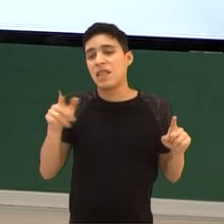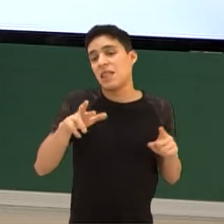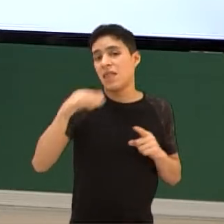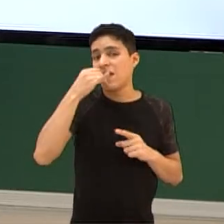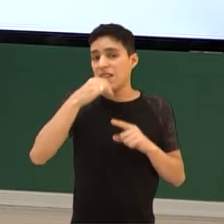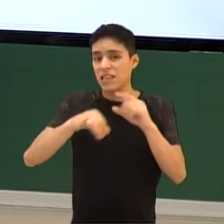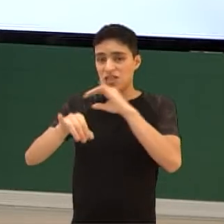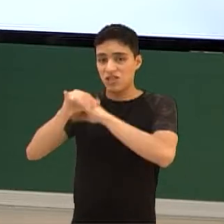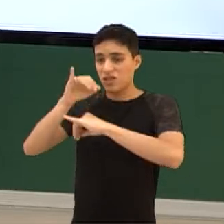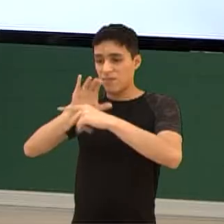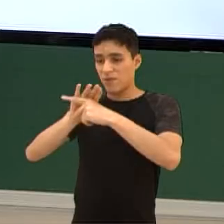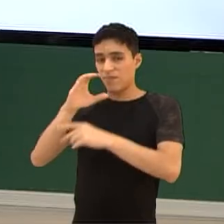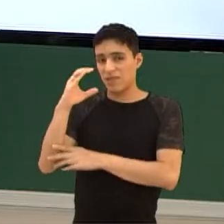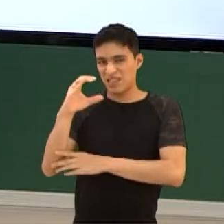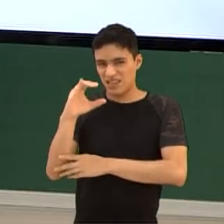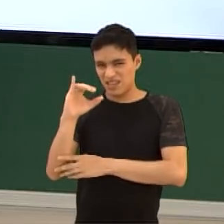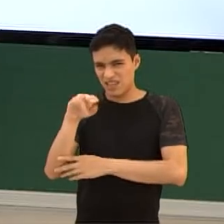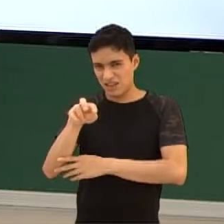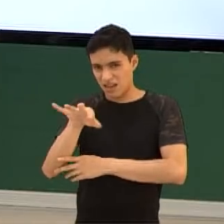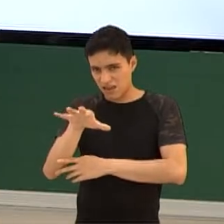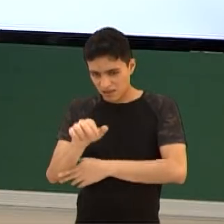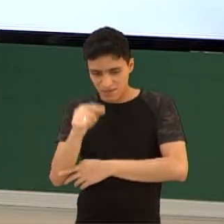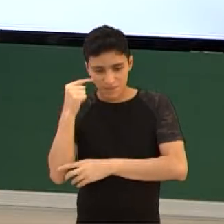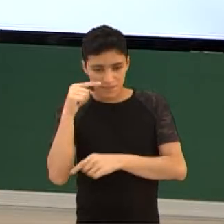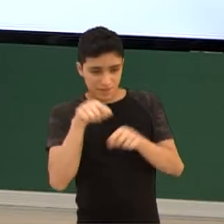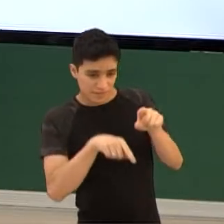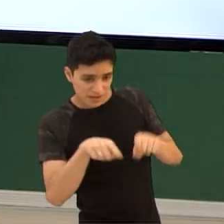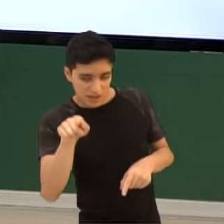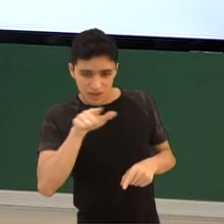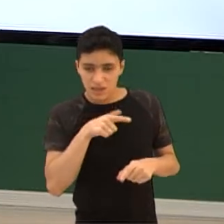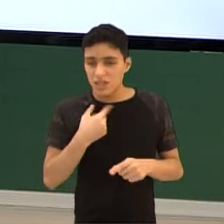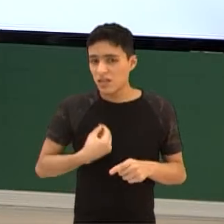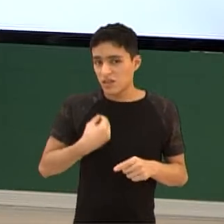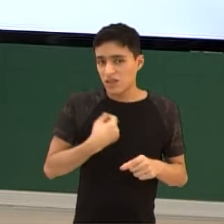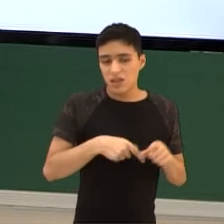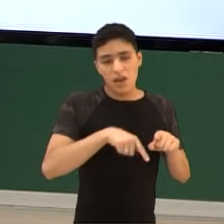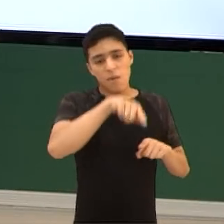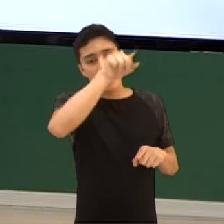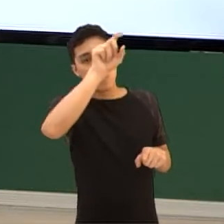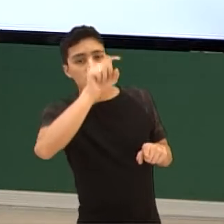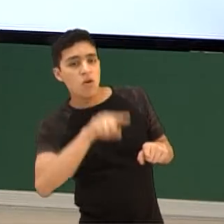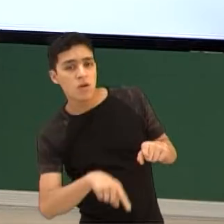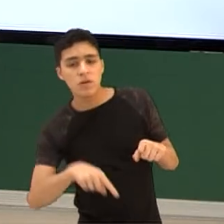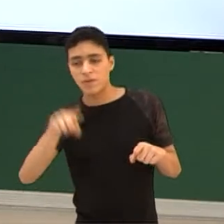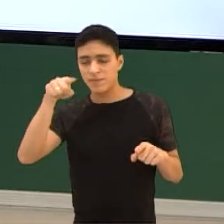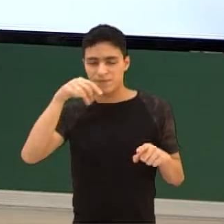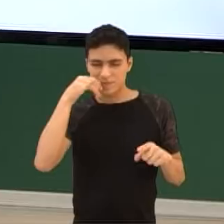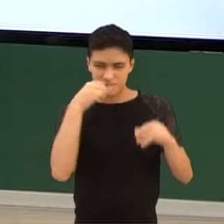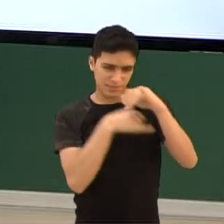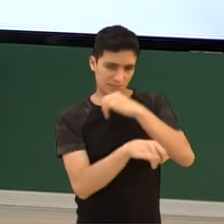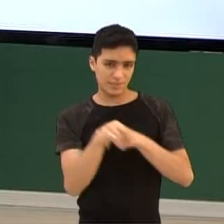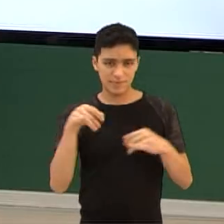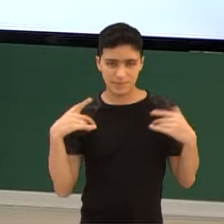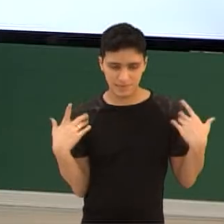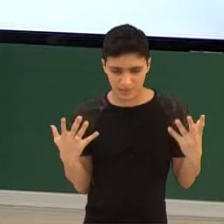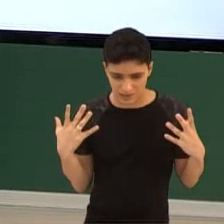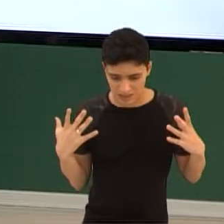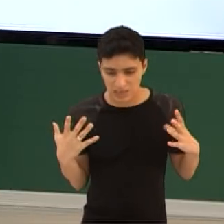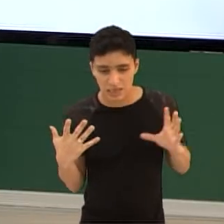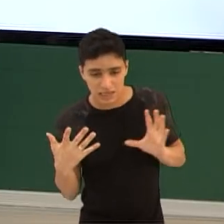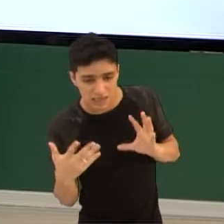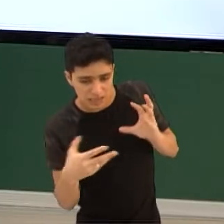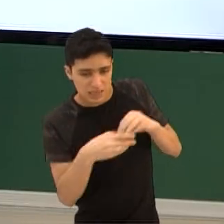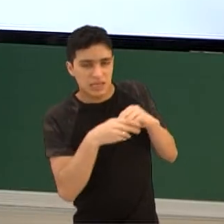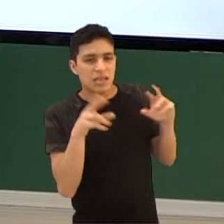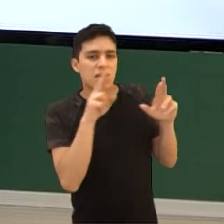energia cinética, certo? Em variação, ou seja, existe um aumento ou uma redução dessa energia cinética. E tudo isso está